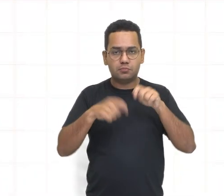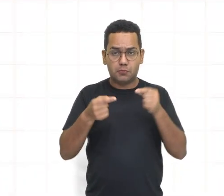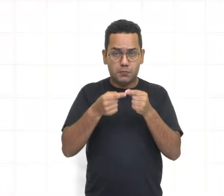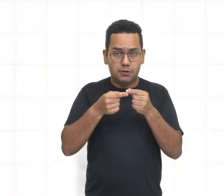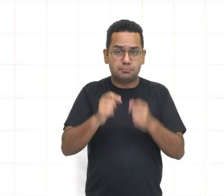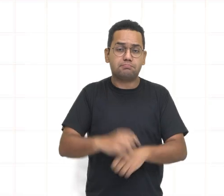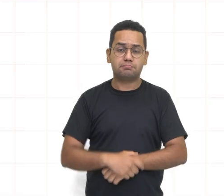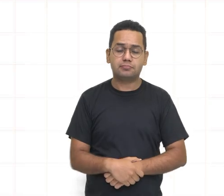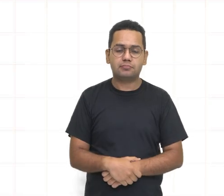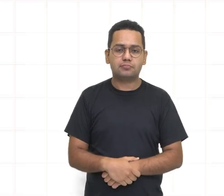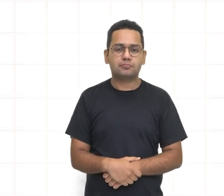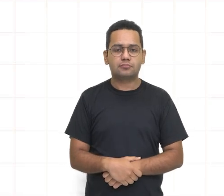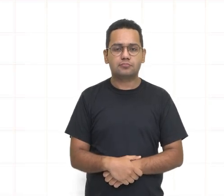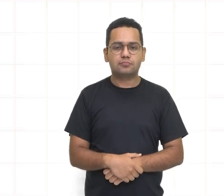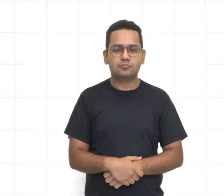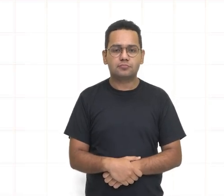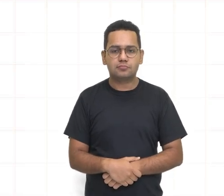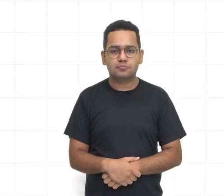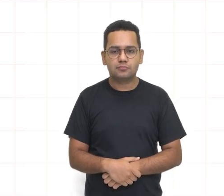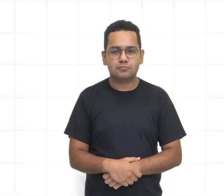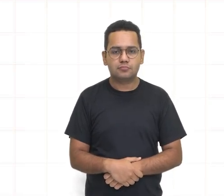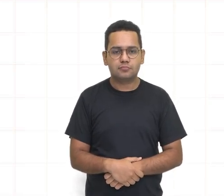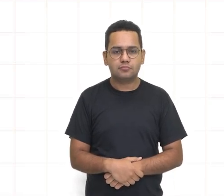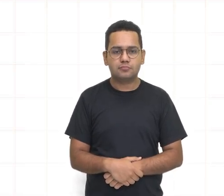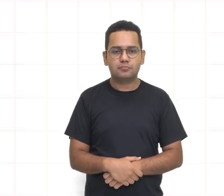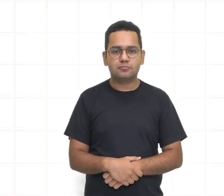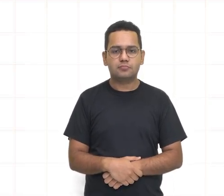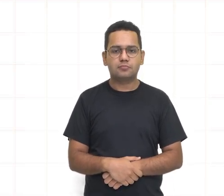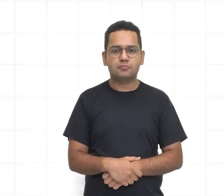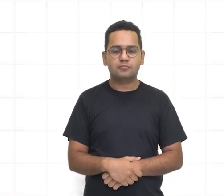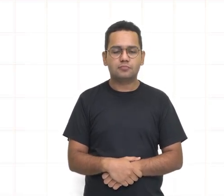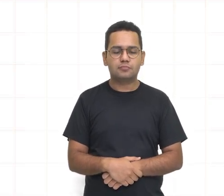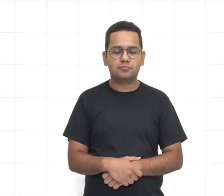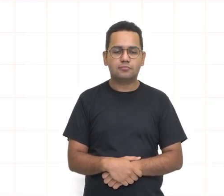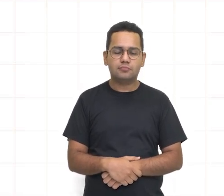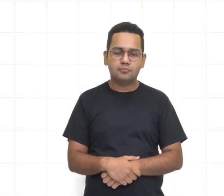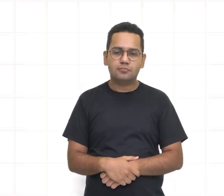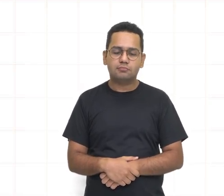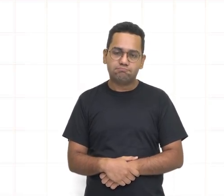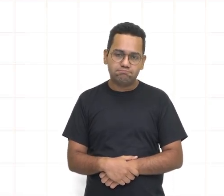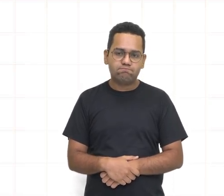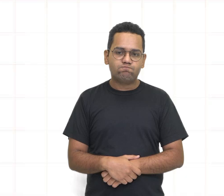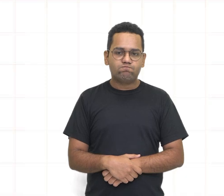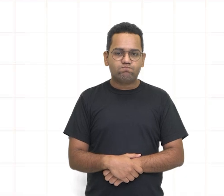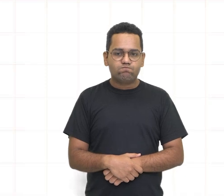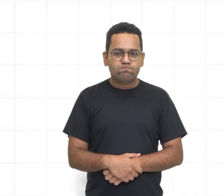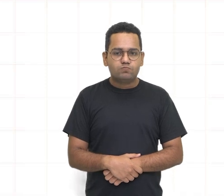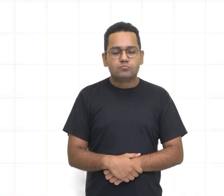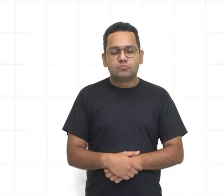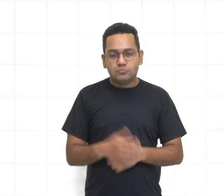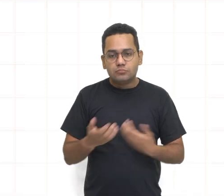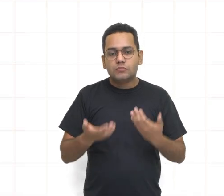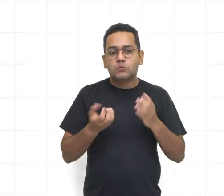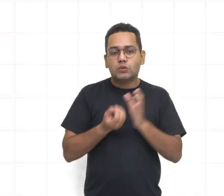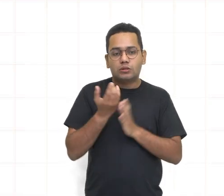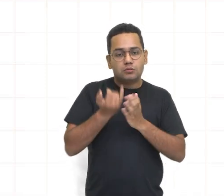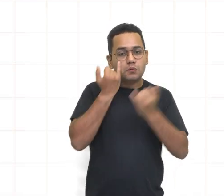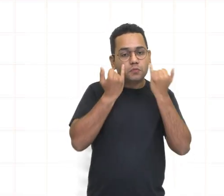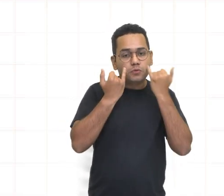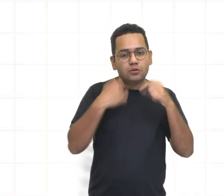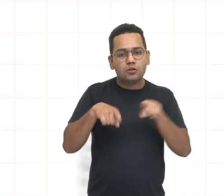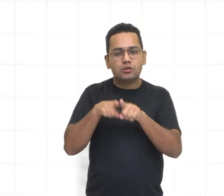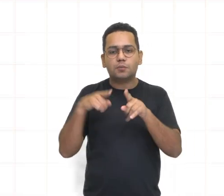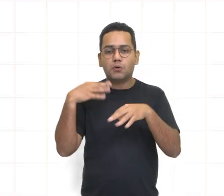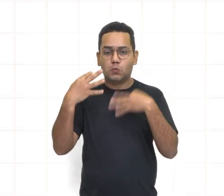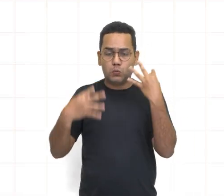processo, em que nós vamos verificar a indústria do entretenimento e turismo cultural. Há também a questão